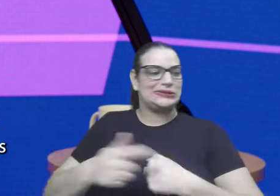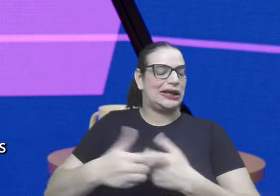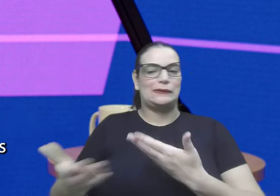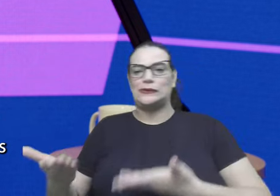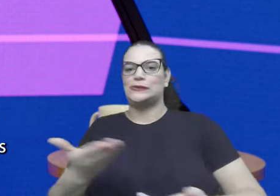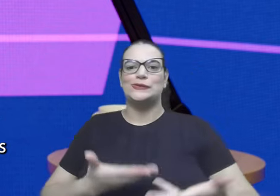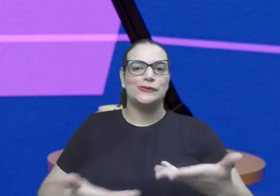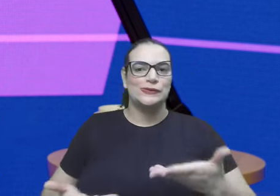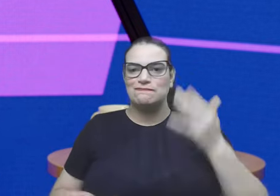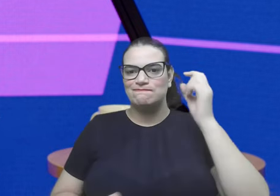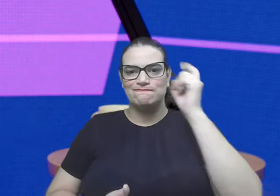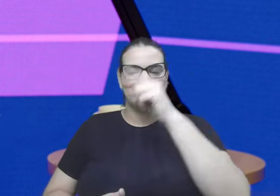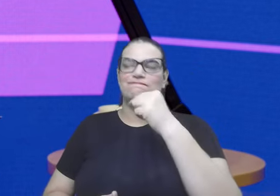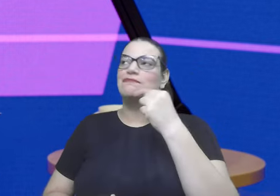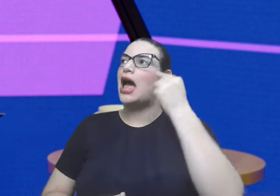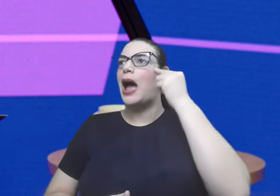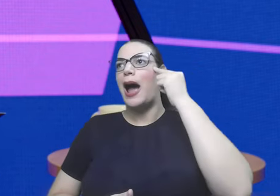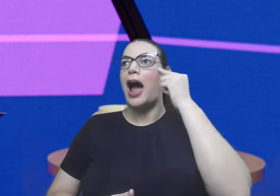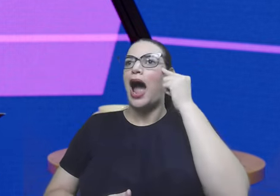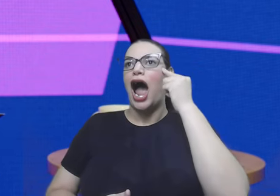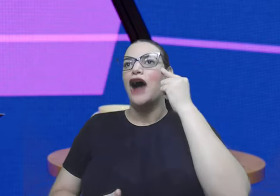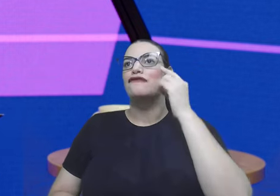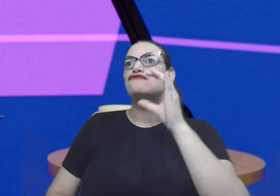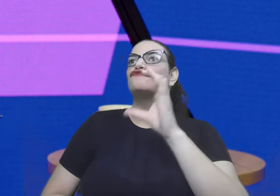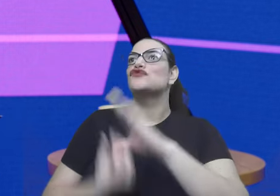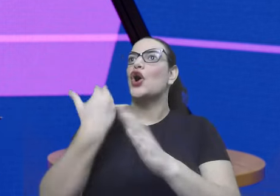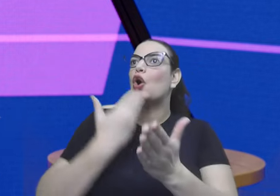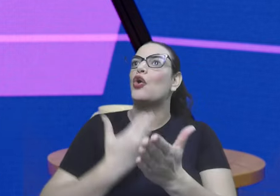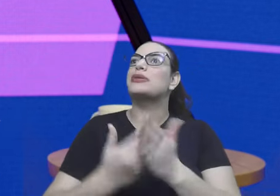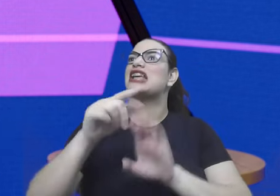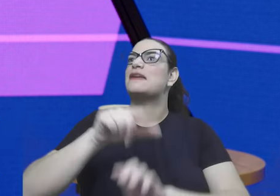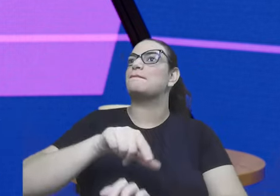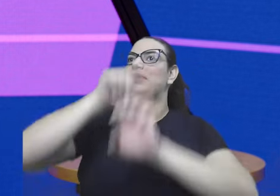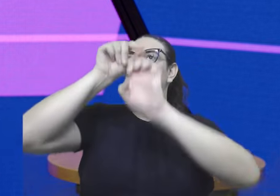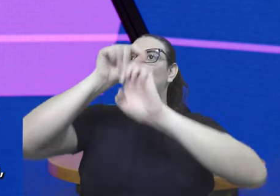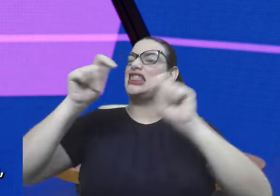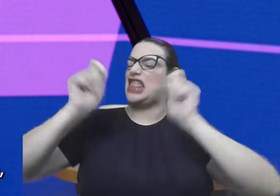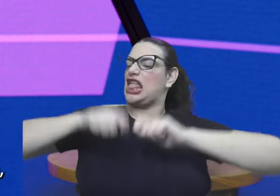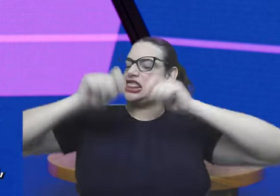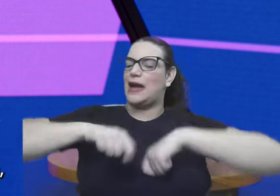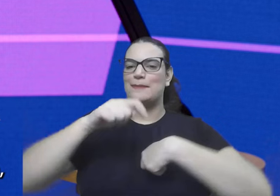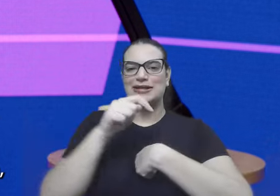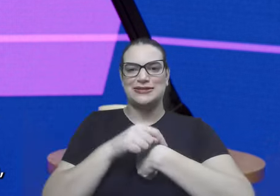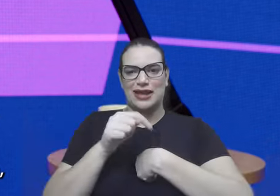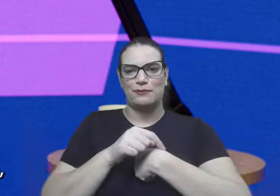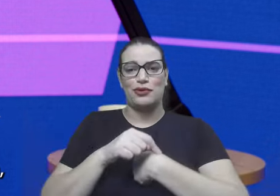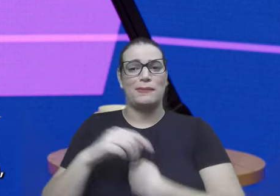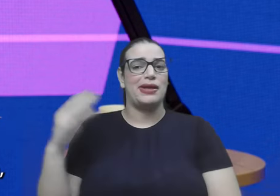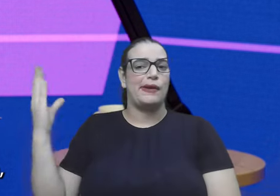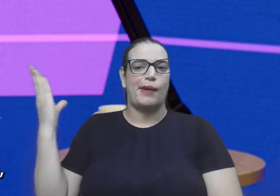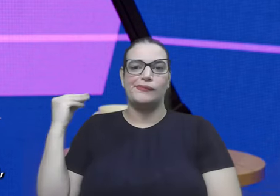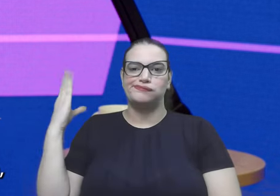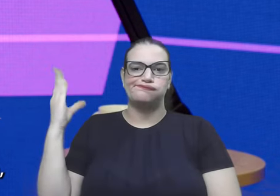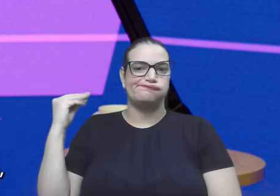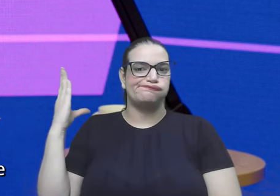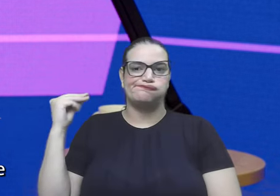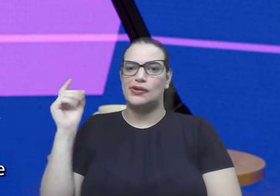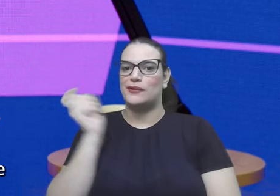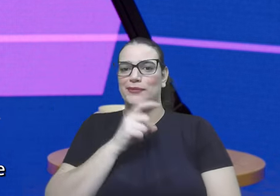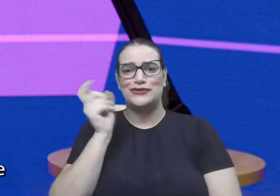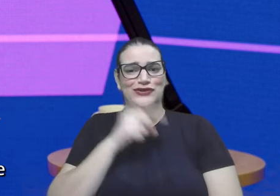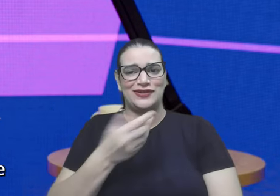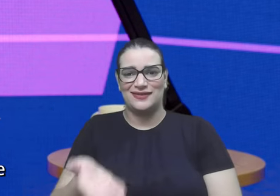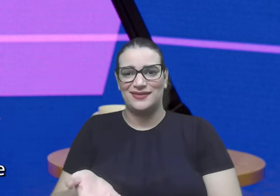indiretos aí ela vai empreender para ela ter mais tempo no entanto é uma falácia uhum